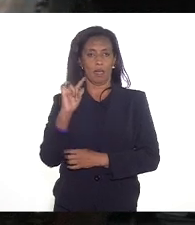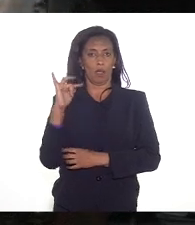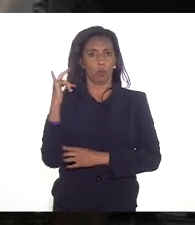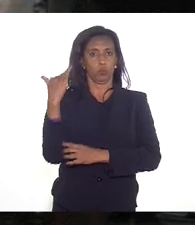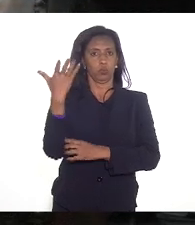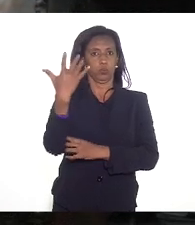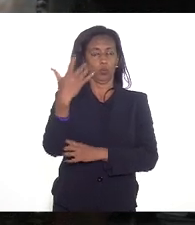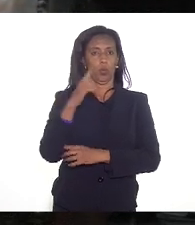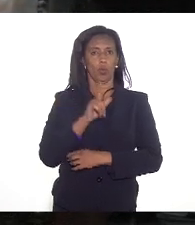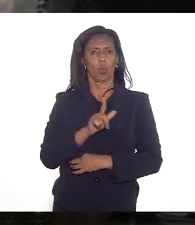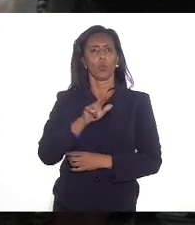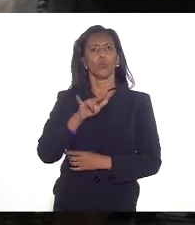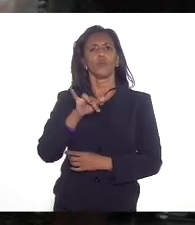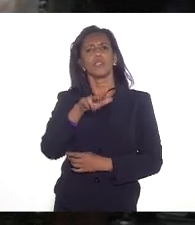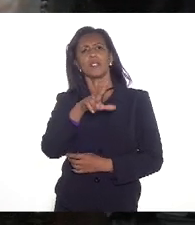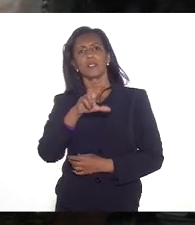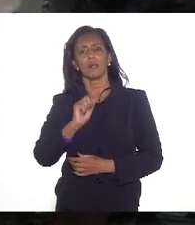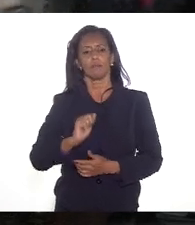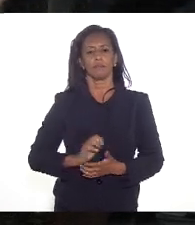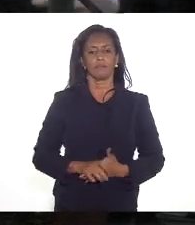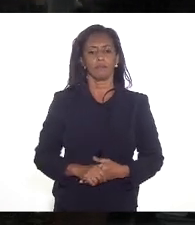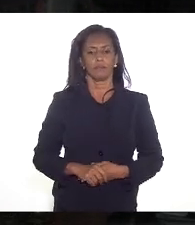deputada Lucinha